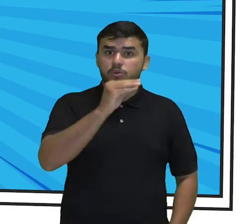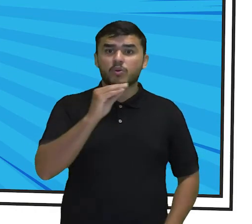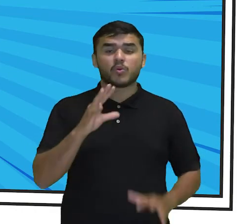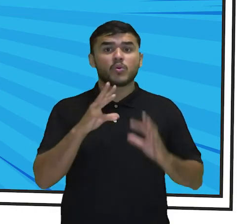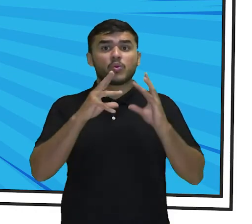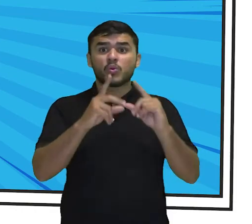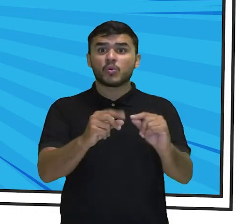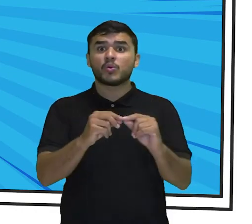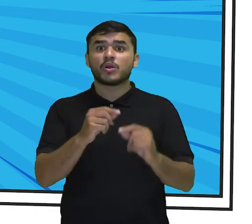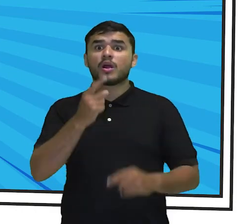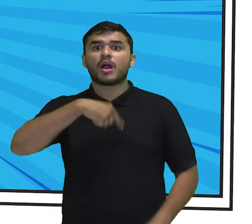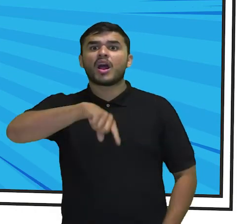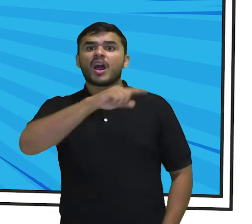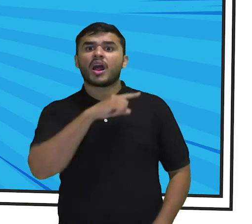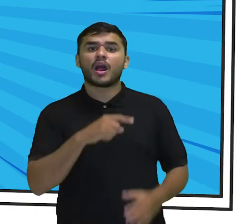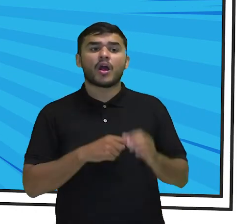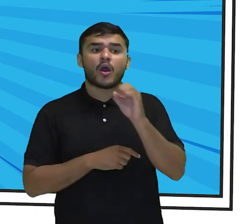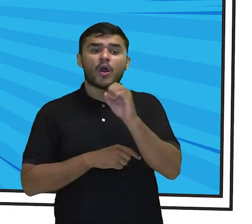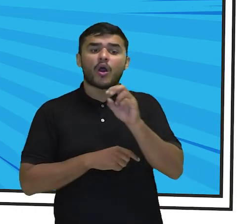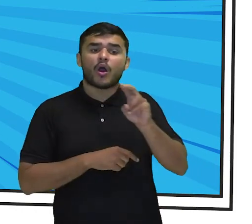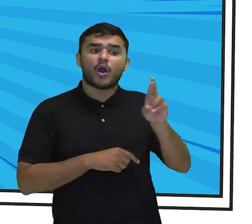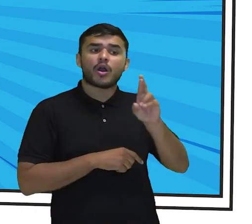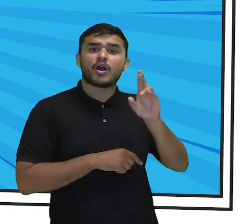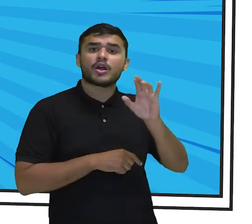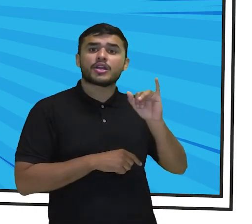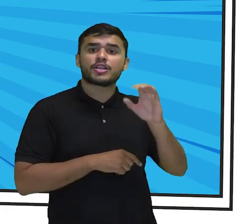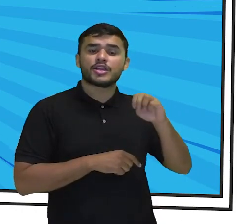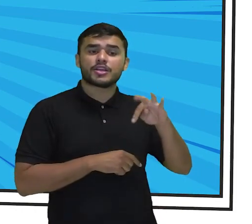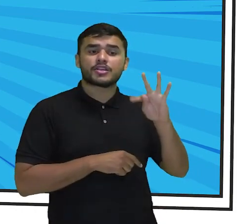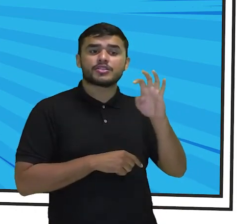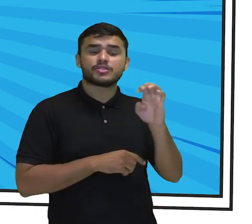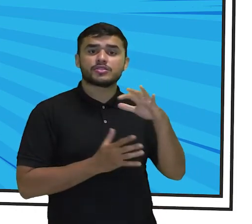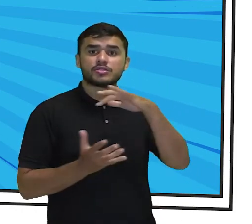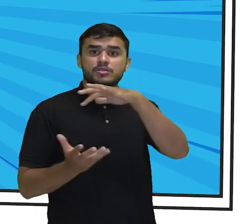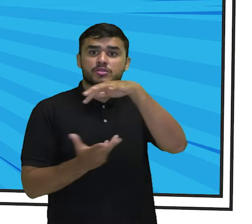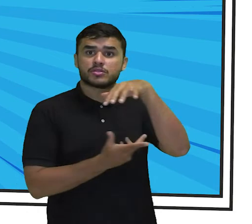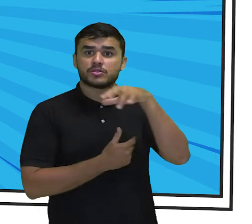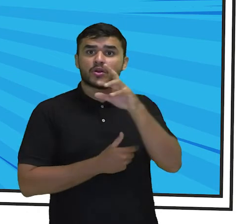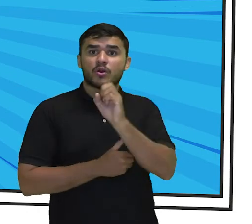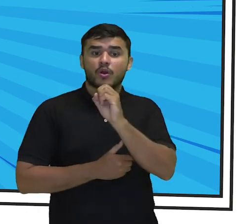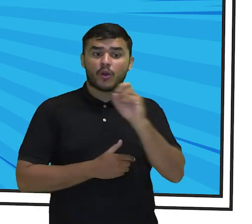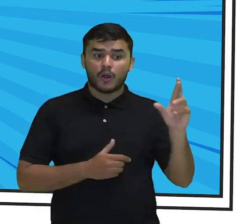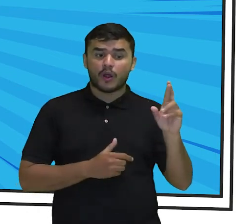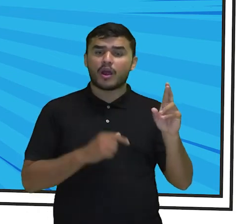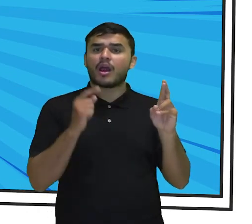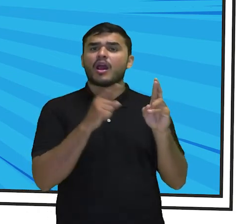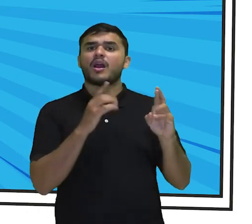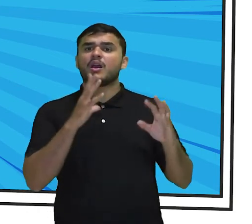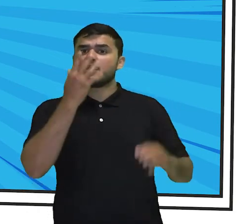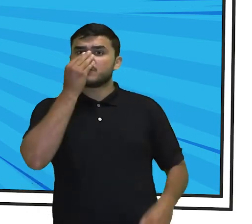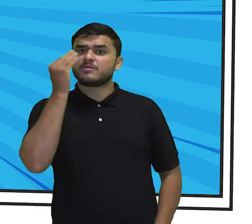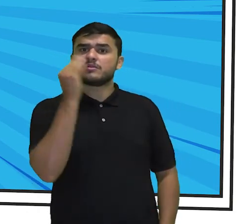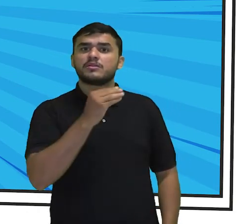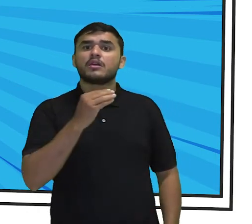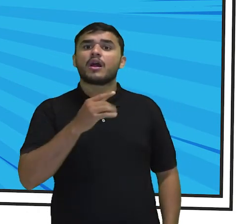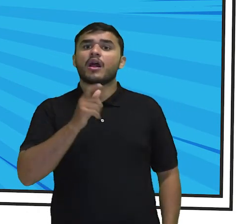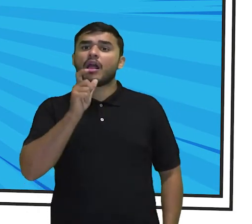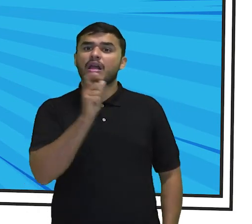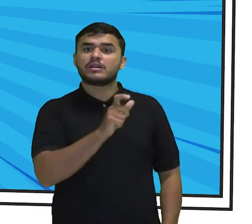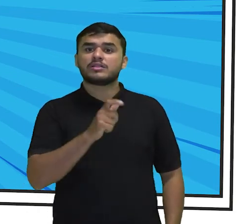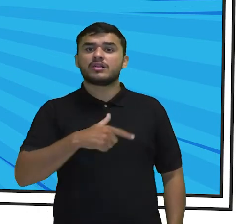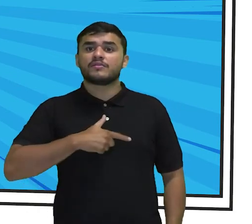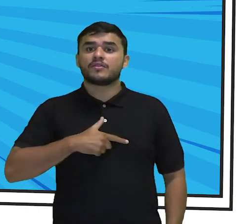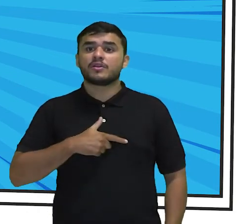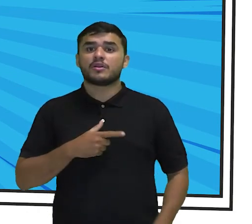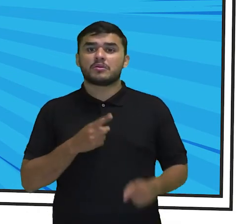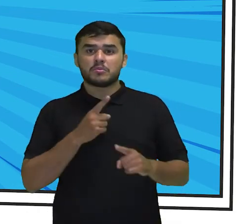diz que eles são inferiores e feios, eles são feios, horrorosos. Por que você chama eles assim? Porque você se